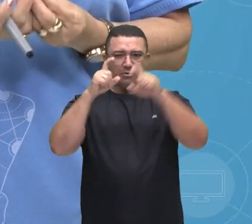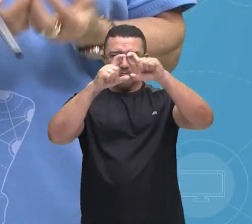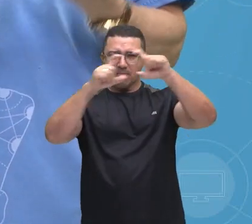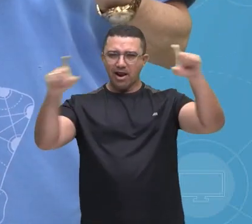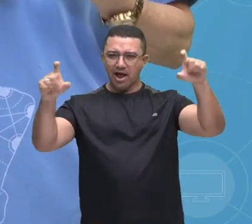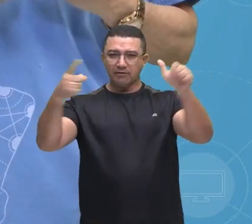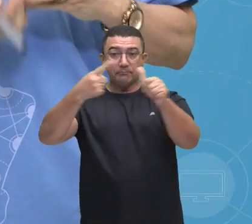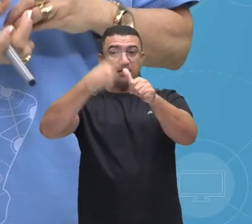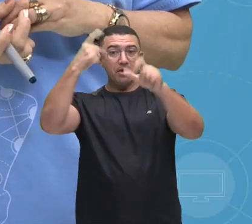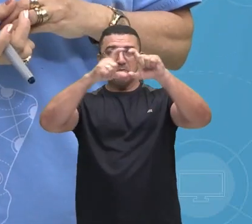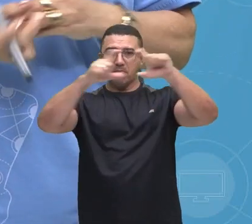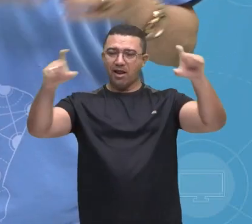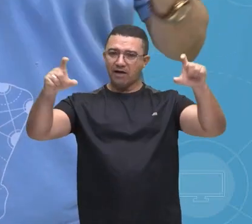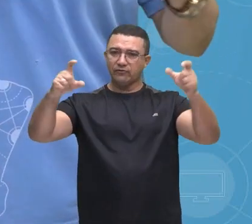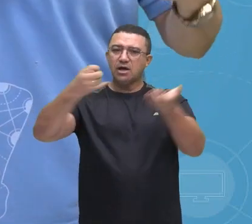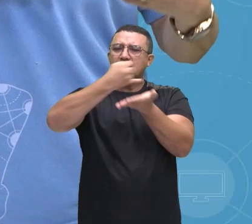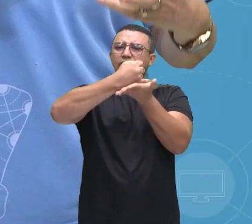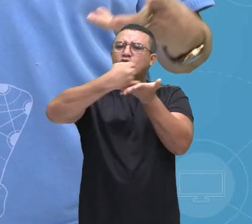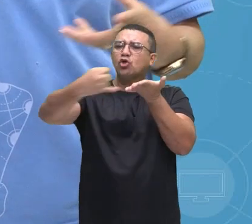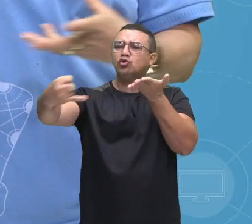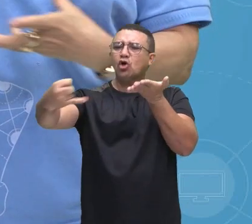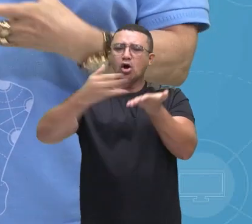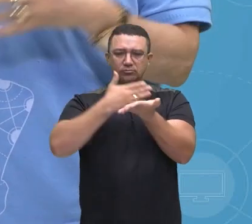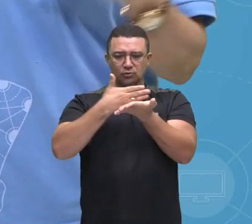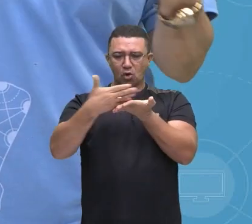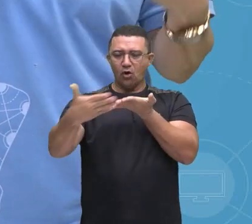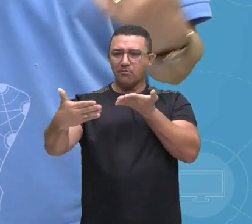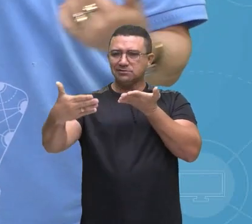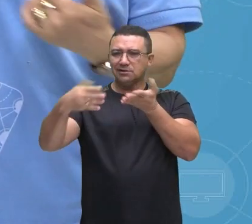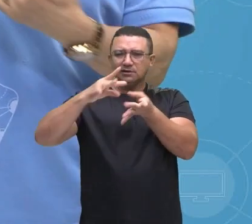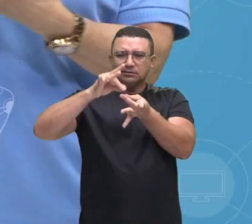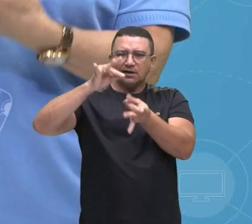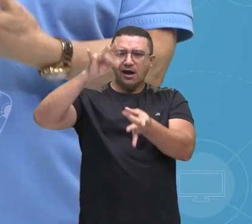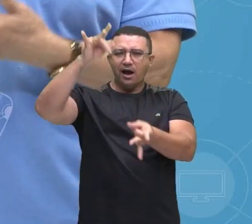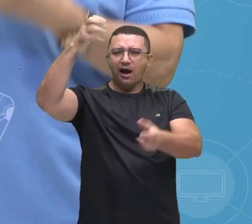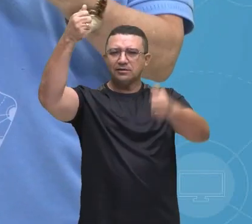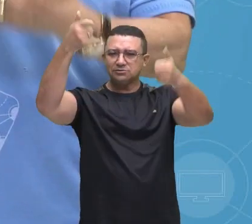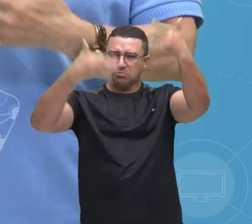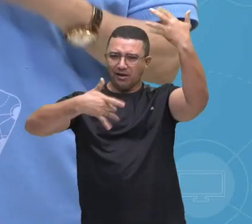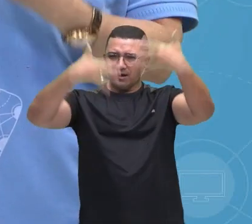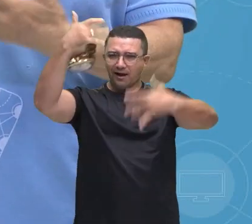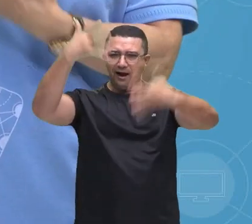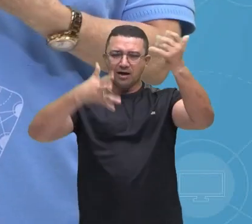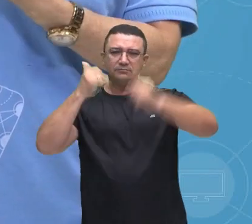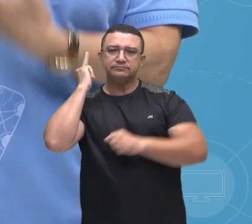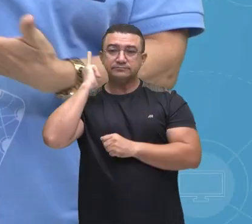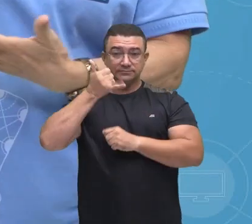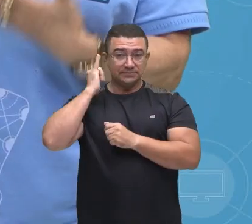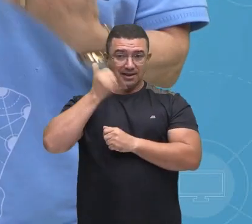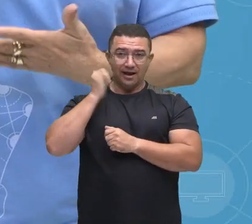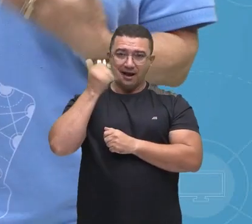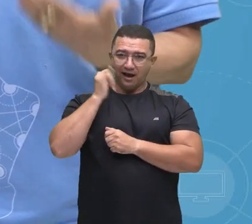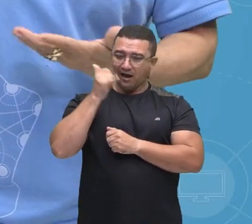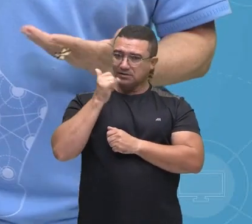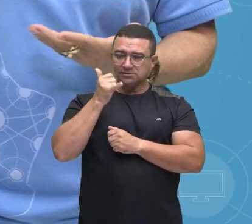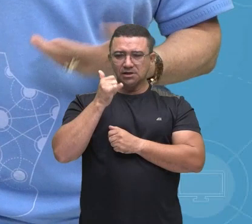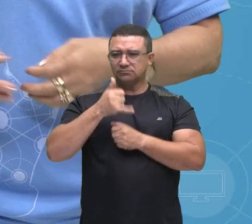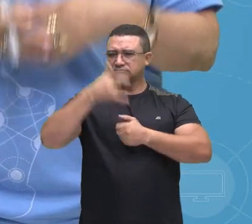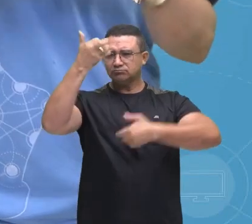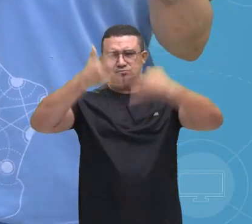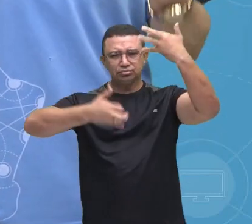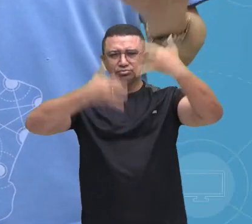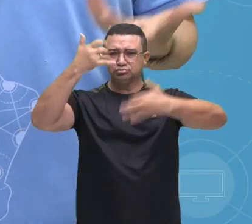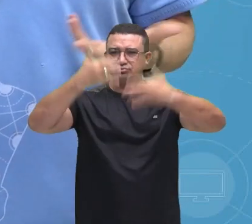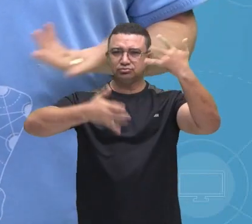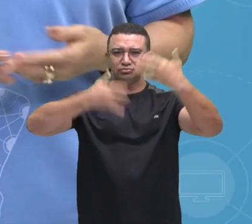introdutório, né? Constitui a introdução de toda uma descrição, de toda uma narração. Ela vai descrevendo e narrando, contando ao mesmo